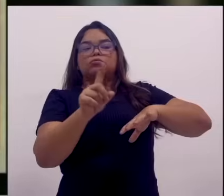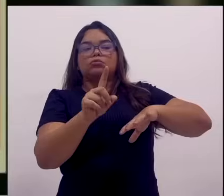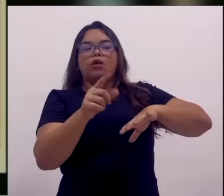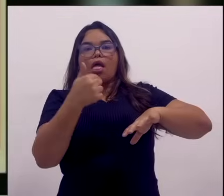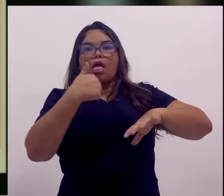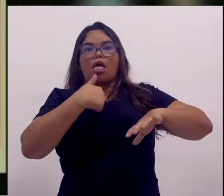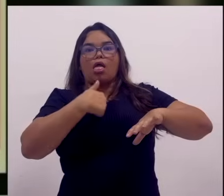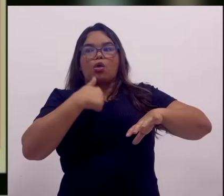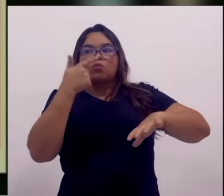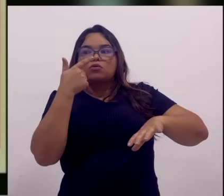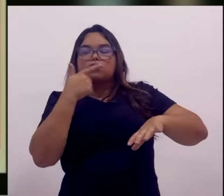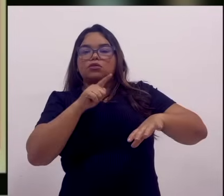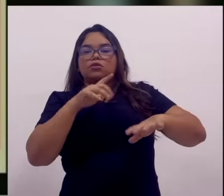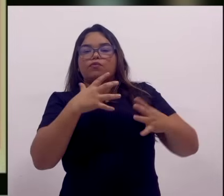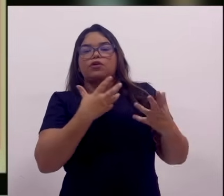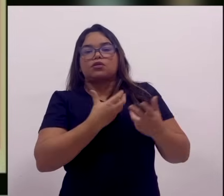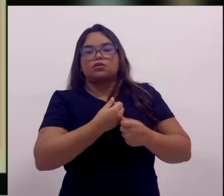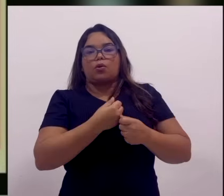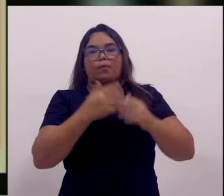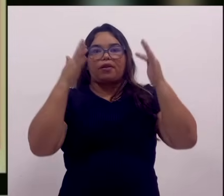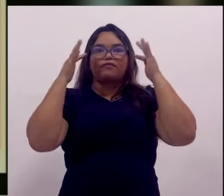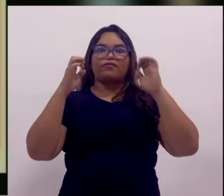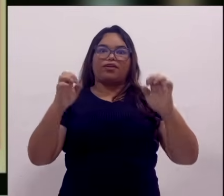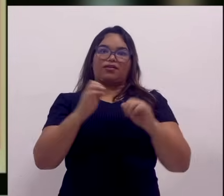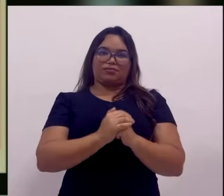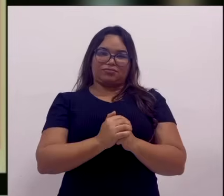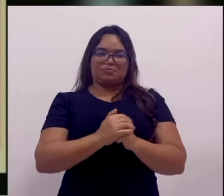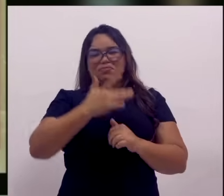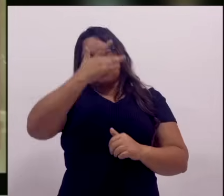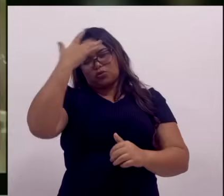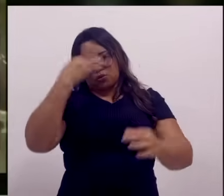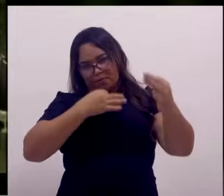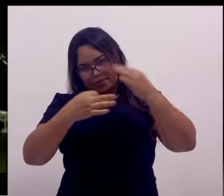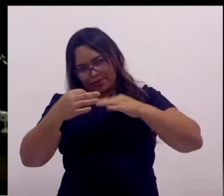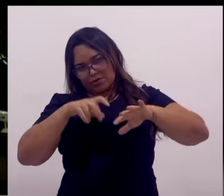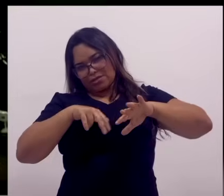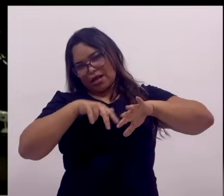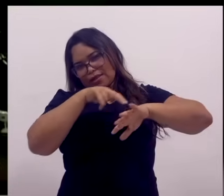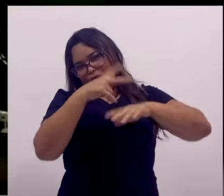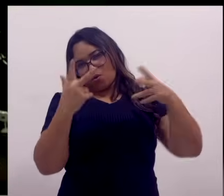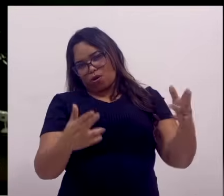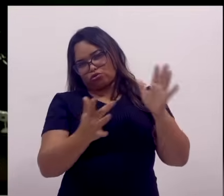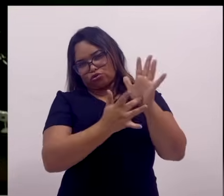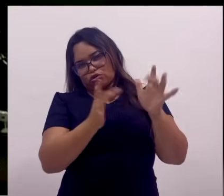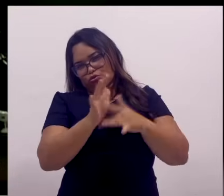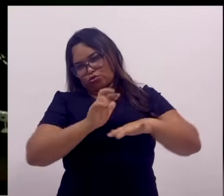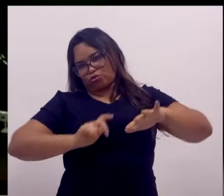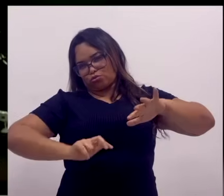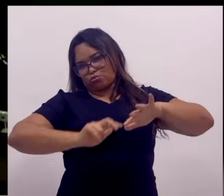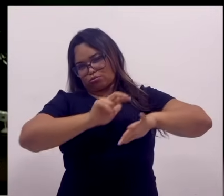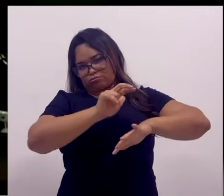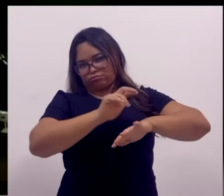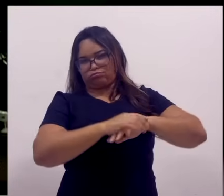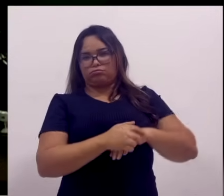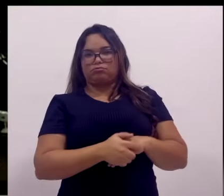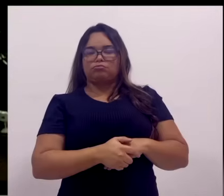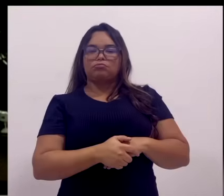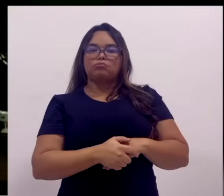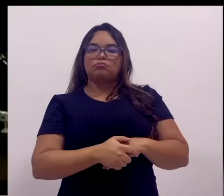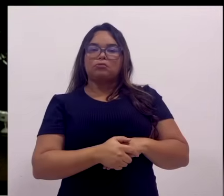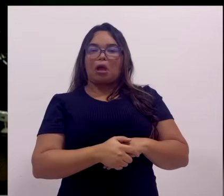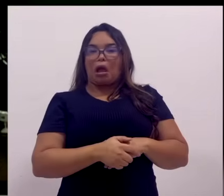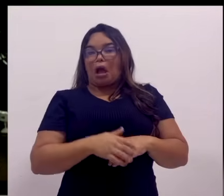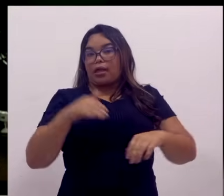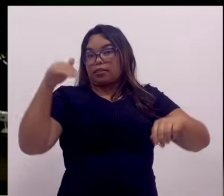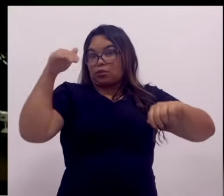qual Cristo caminhou quando foi sentenciado à morte por Pilatos. E então, uma noite, miraculosamente, os anjos